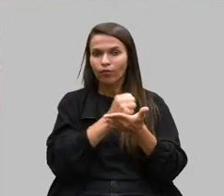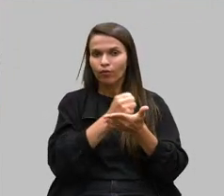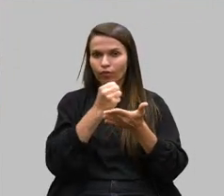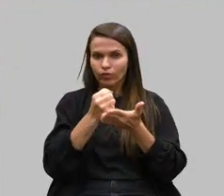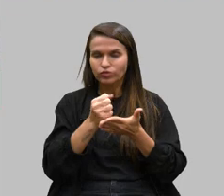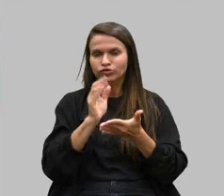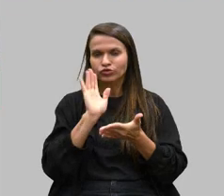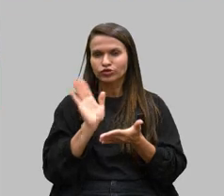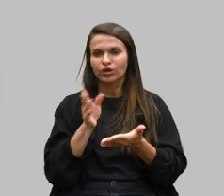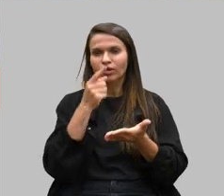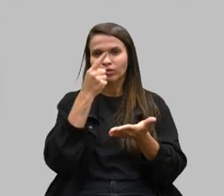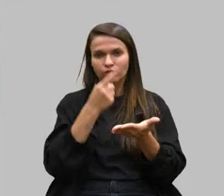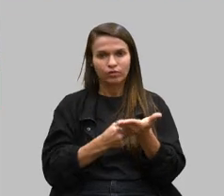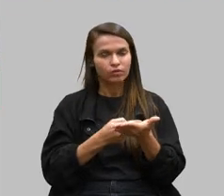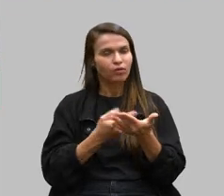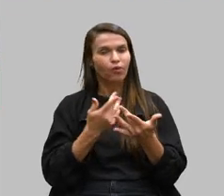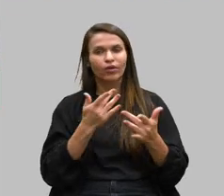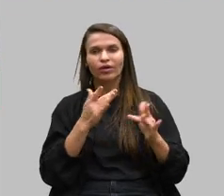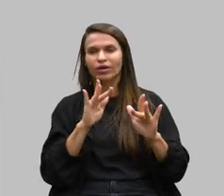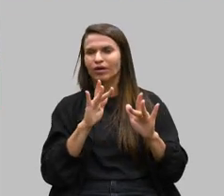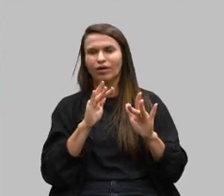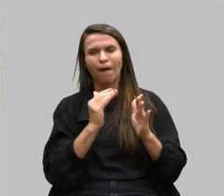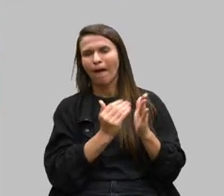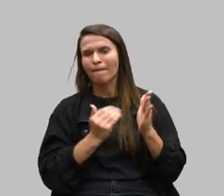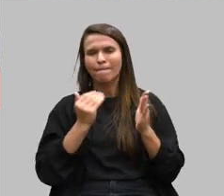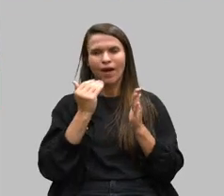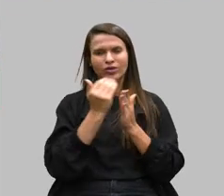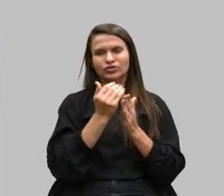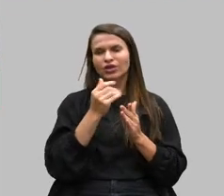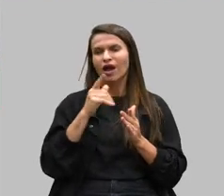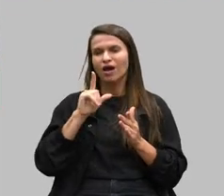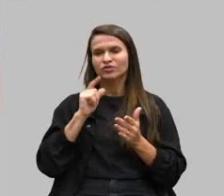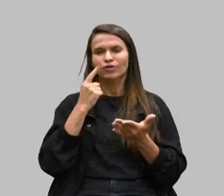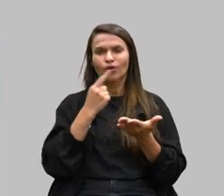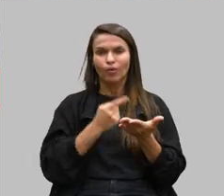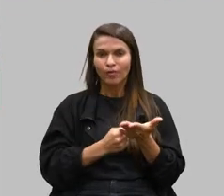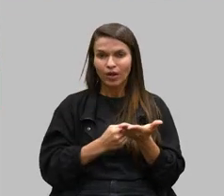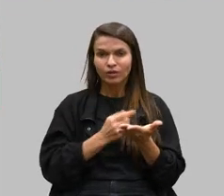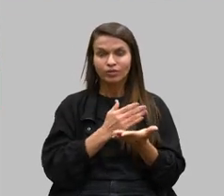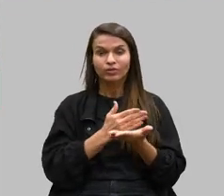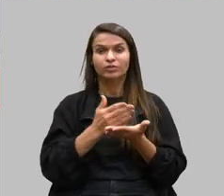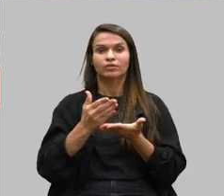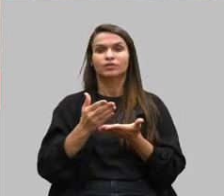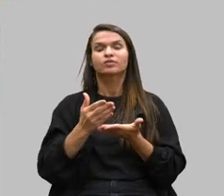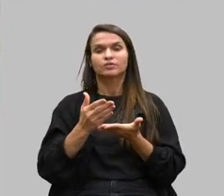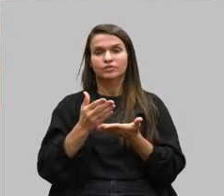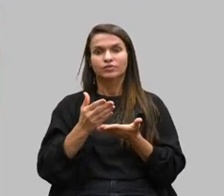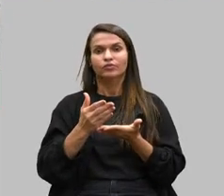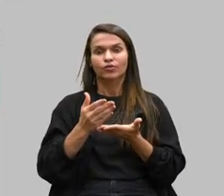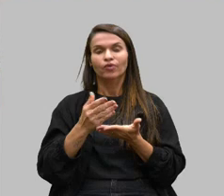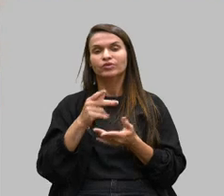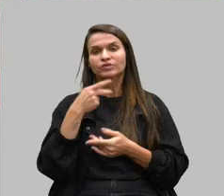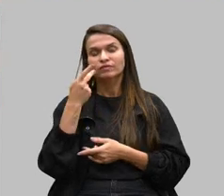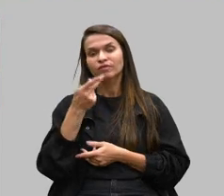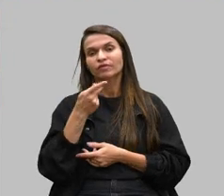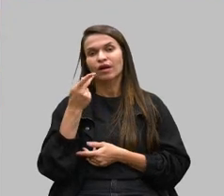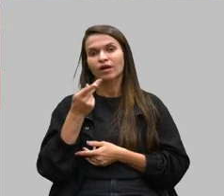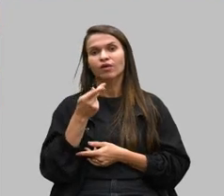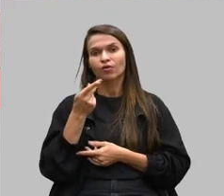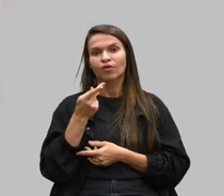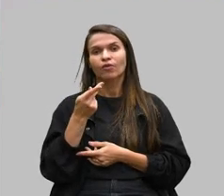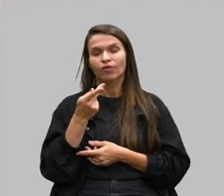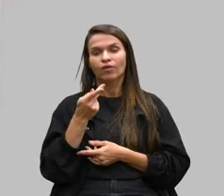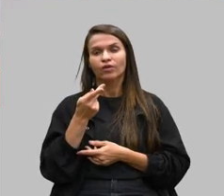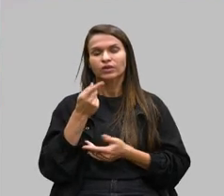firmado nós não queremos nada além do que foi combinado desde o início quando se falou nessa eh